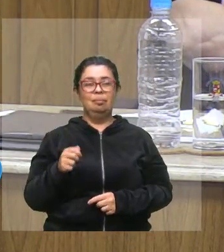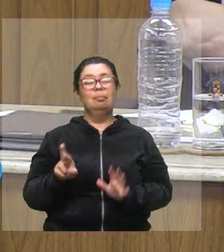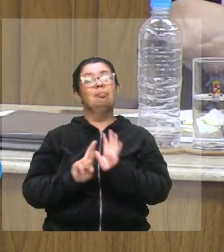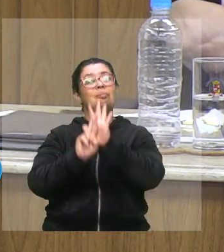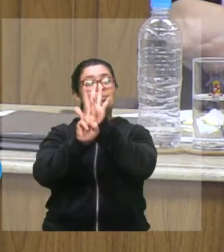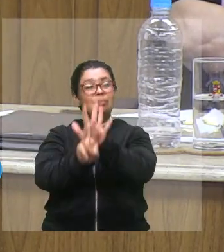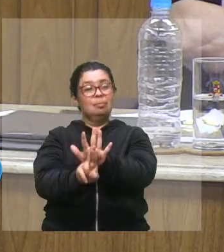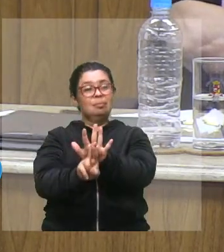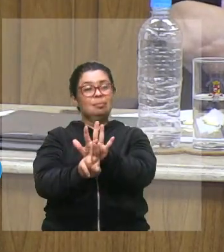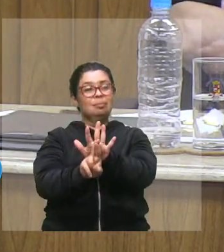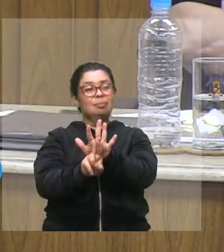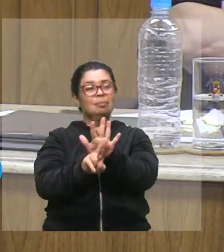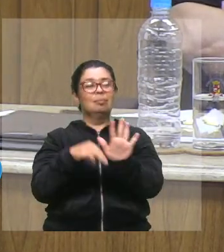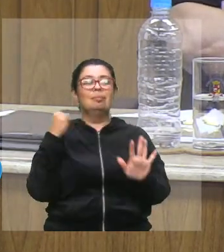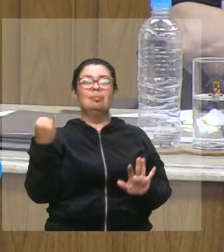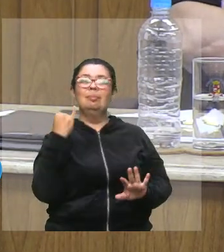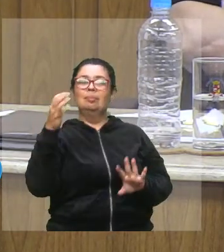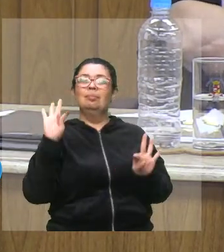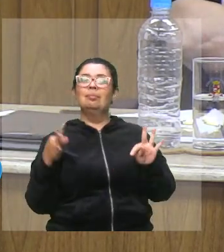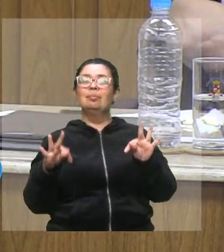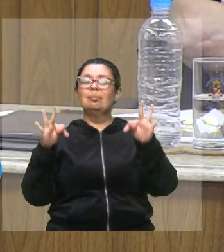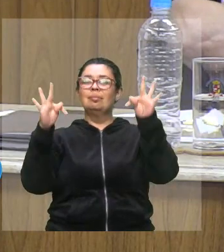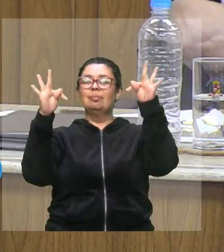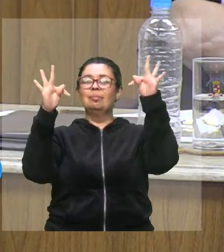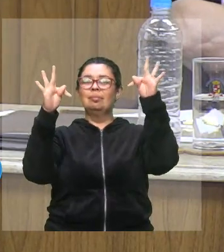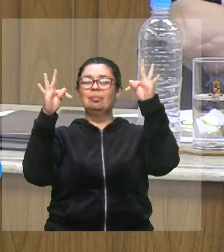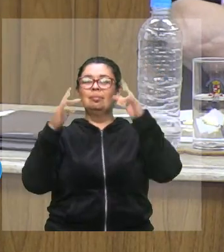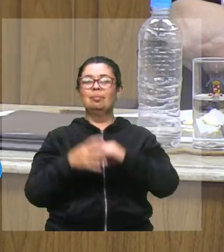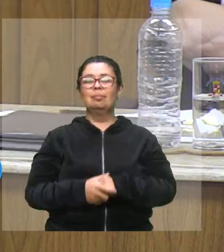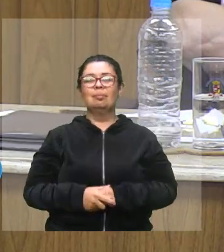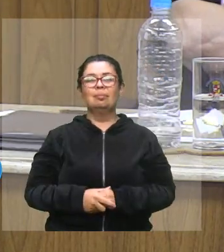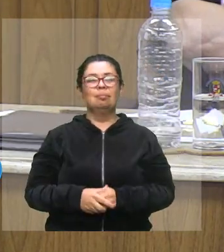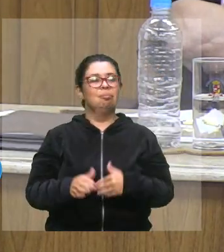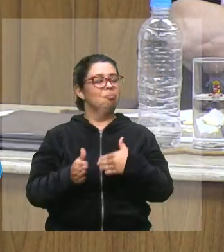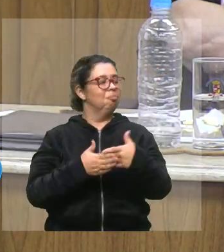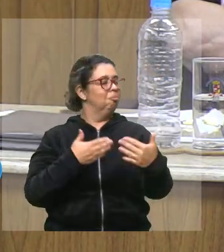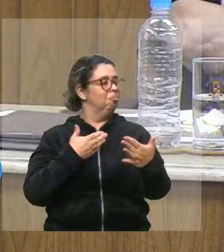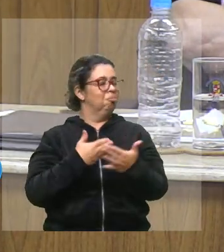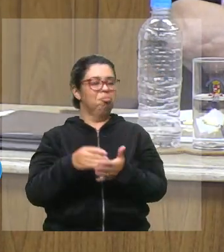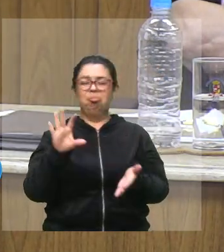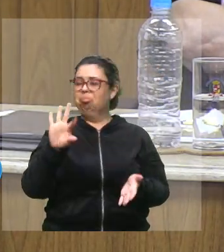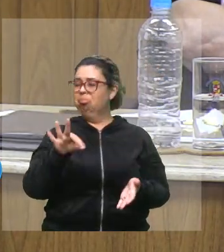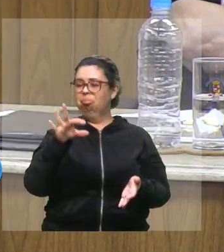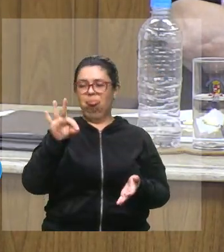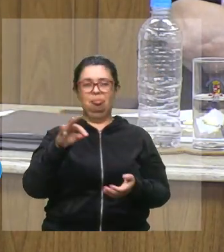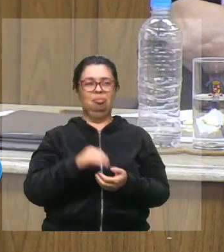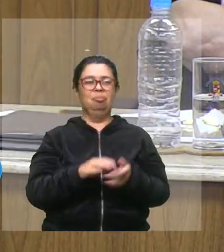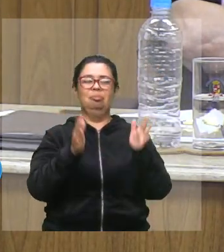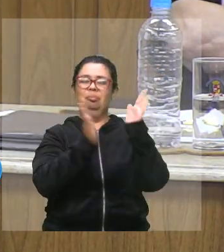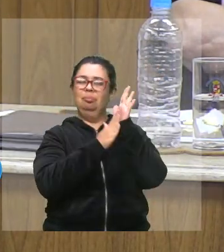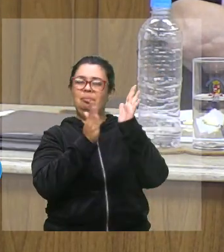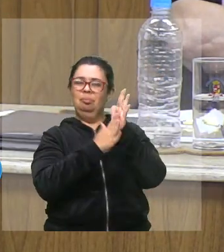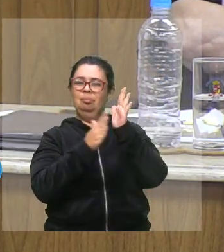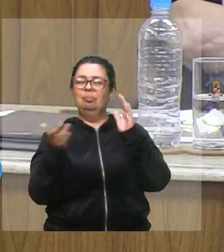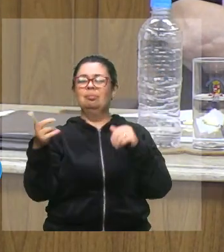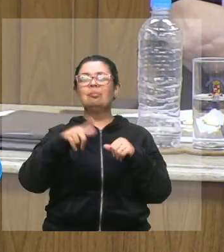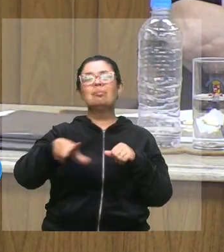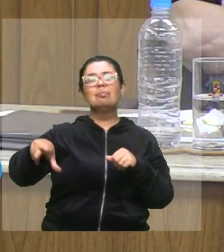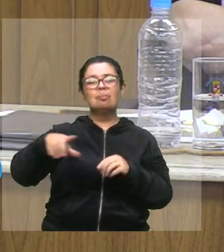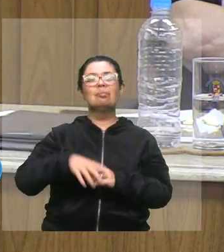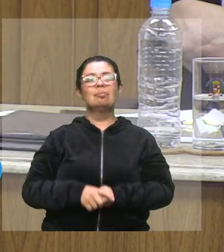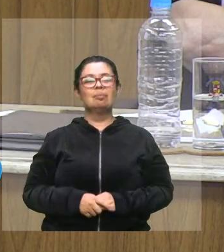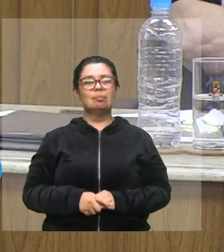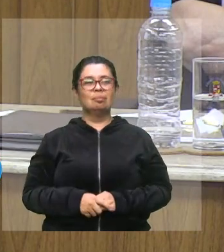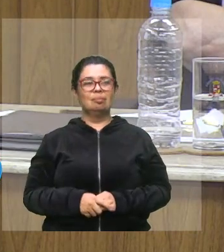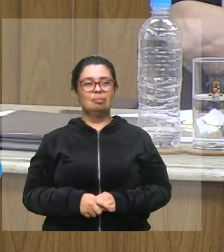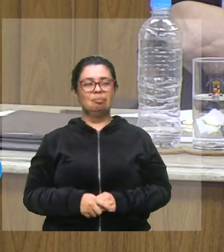referencial importante para a tecnologia, independente do segmento da área. Então, parabéns mais uma vez a quem